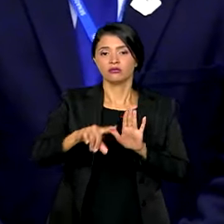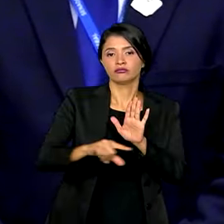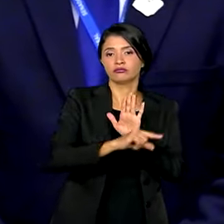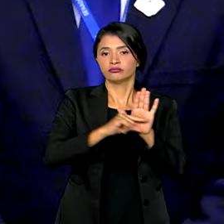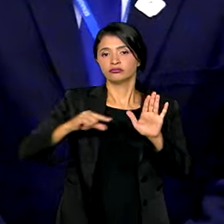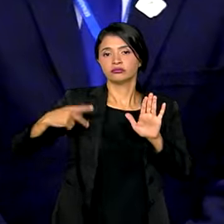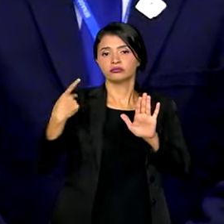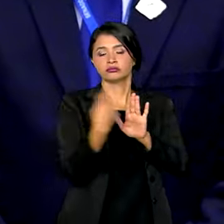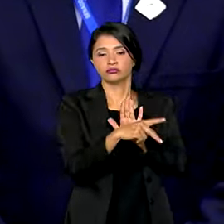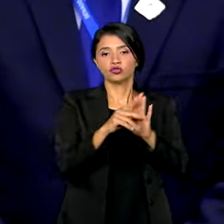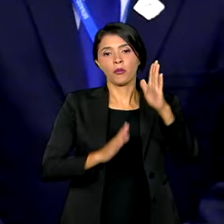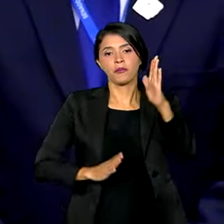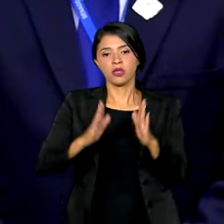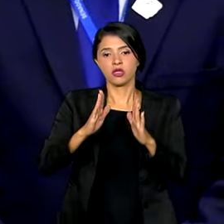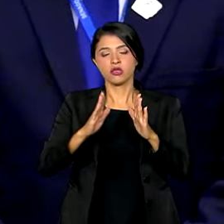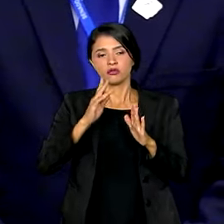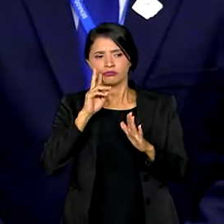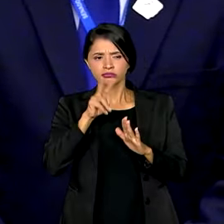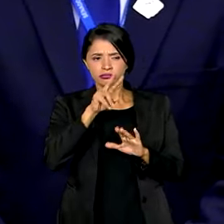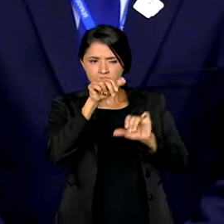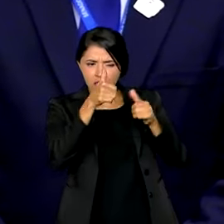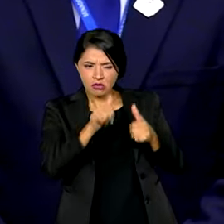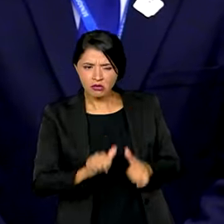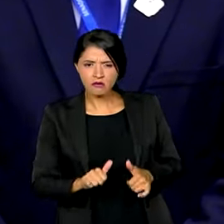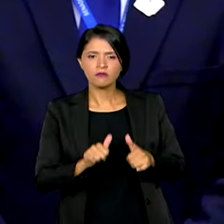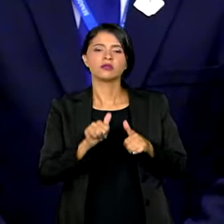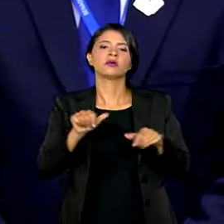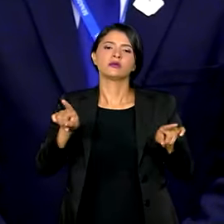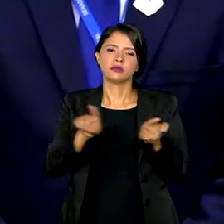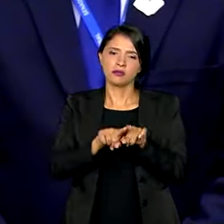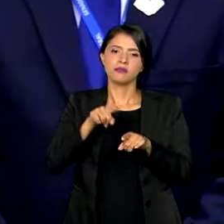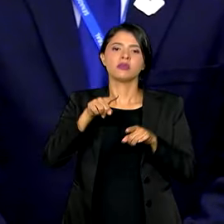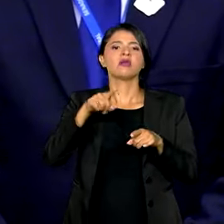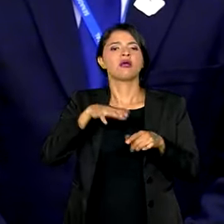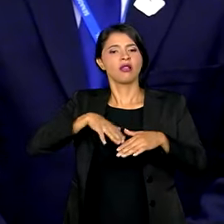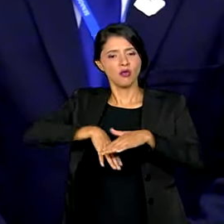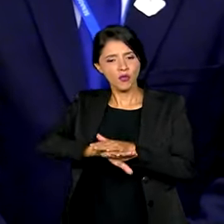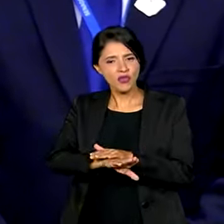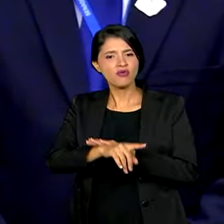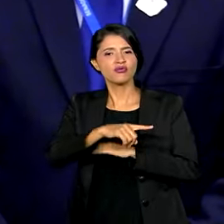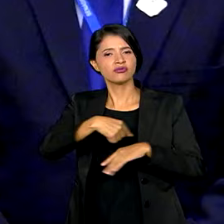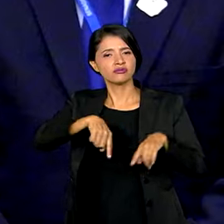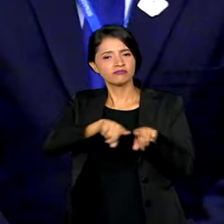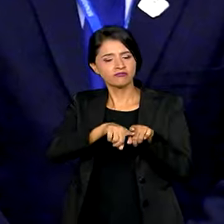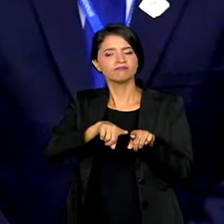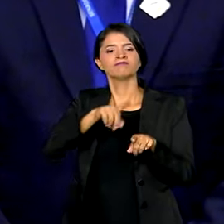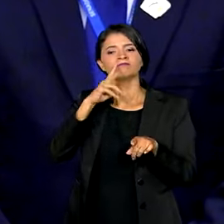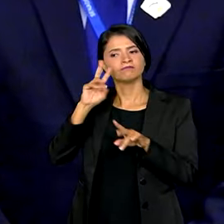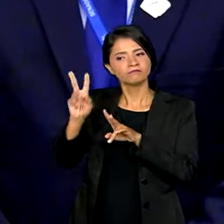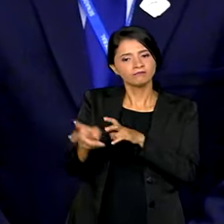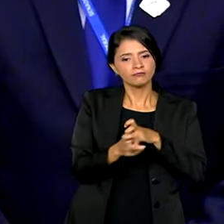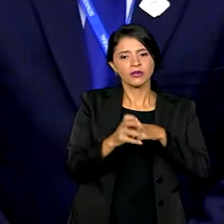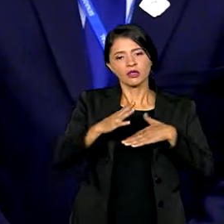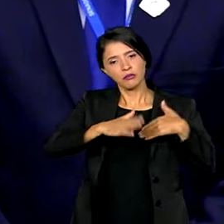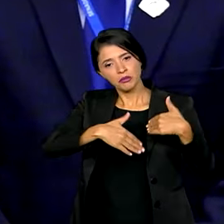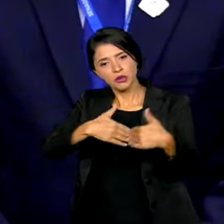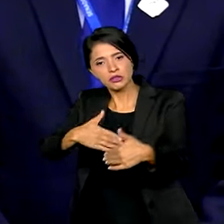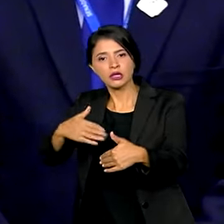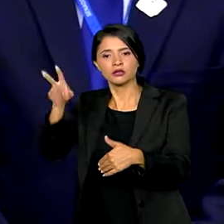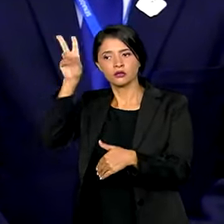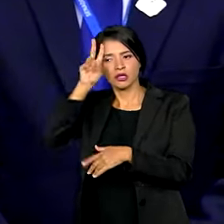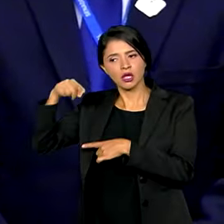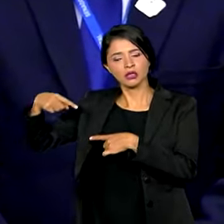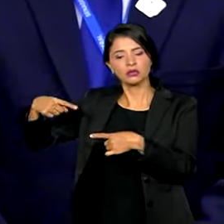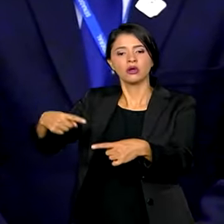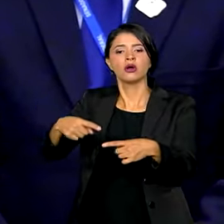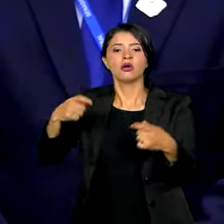da sua periódica revisão. Ela é perfeita também porque ela é humilde e ela reconhece que o processo histórico há